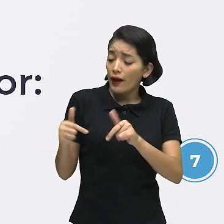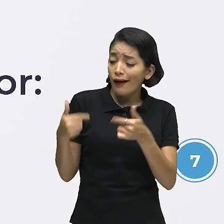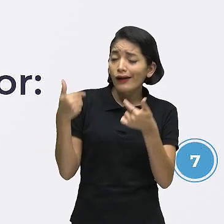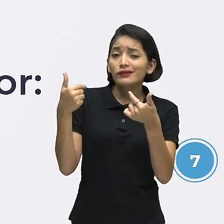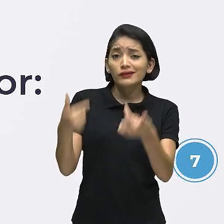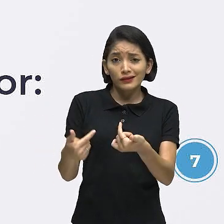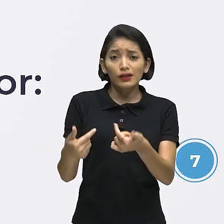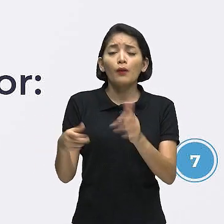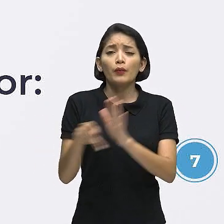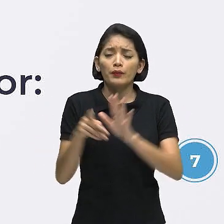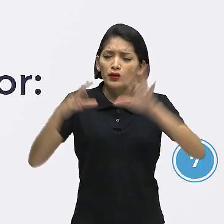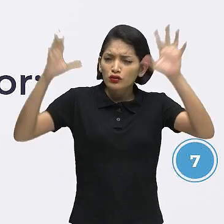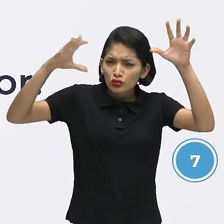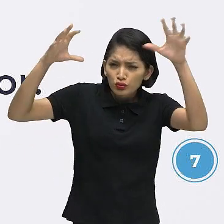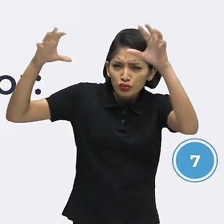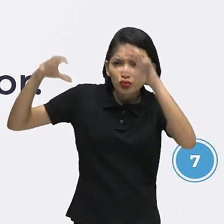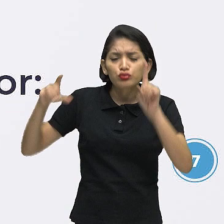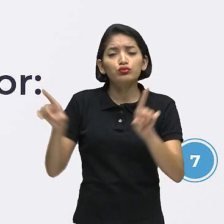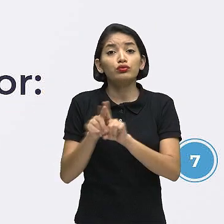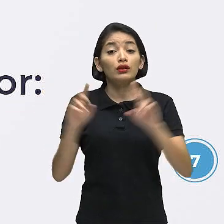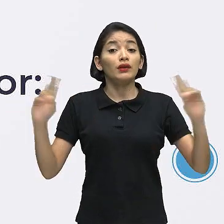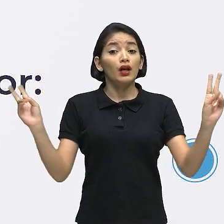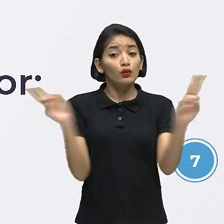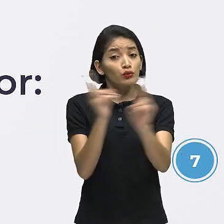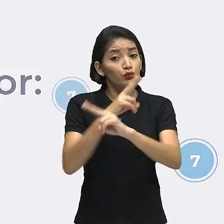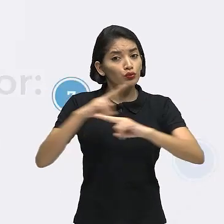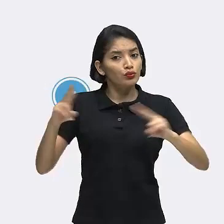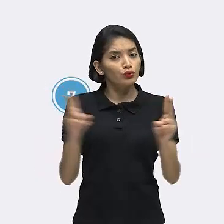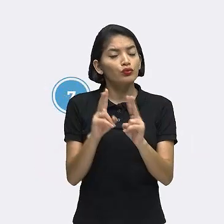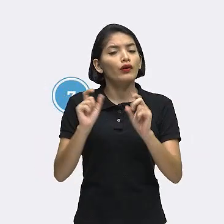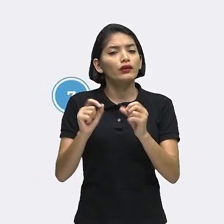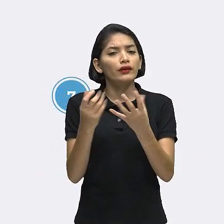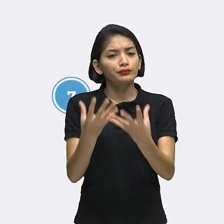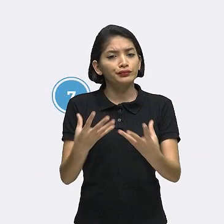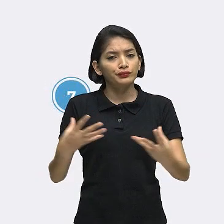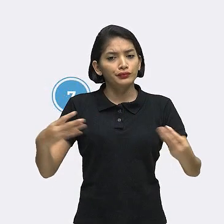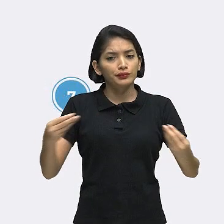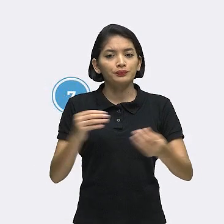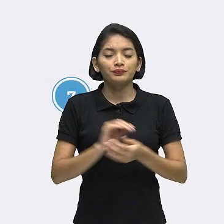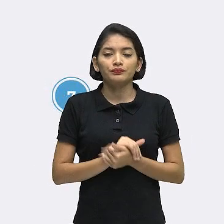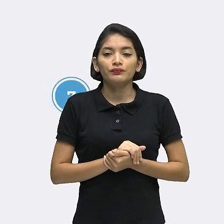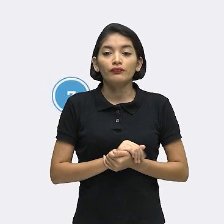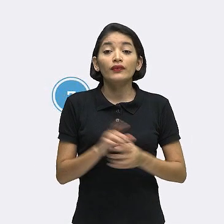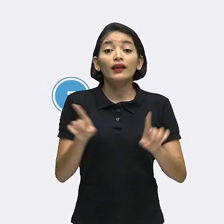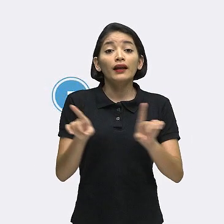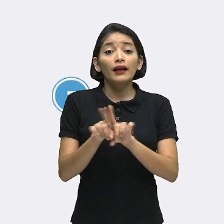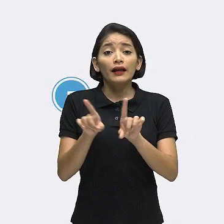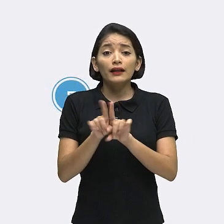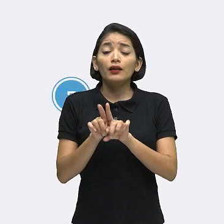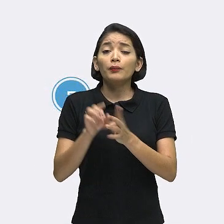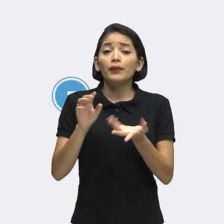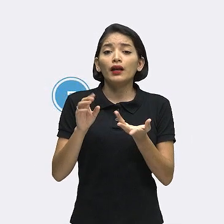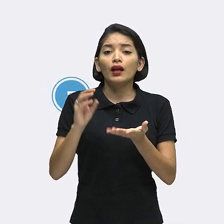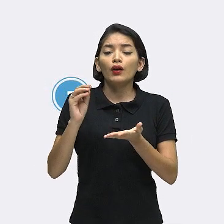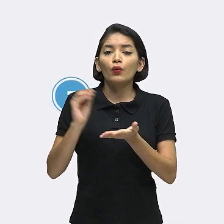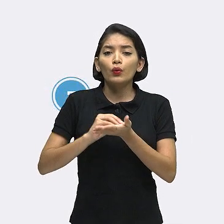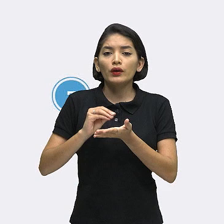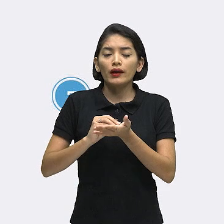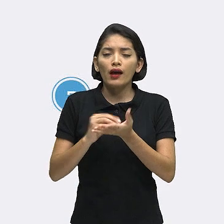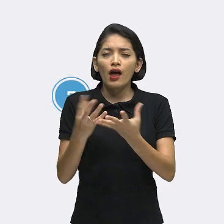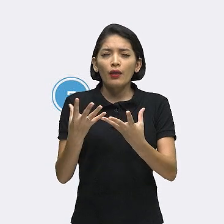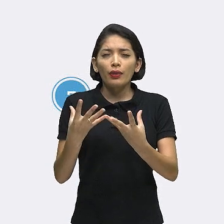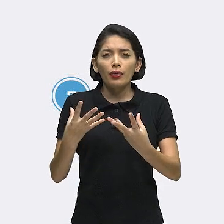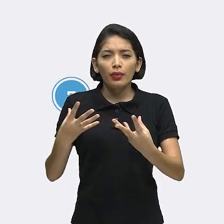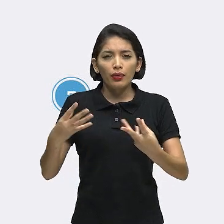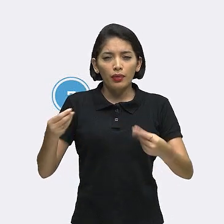de chuva, vento, né? Que vai fazer esse desgaste. E também pela decomposição de matéria orgânica,